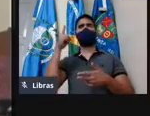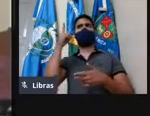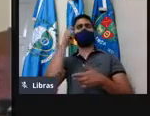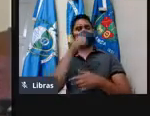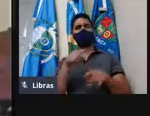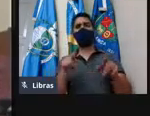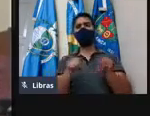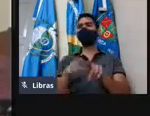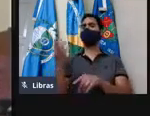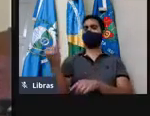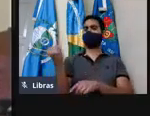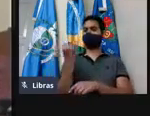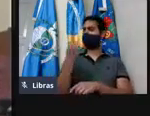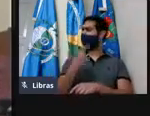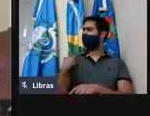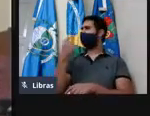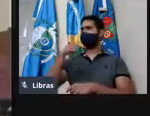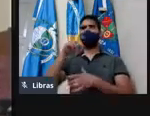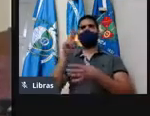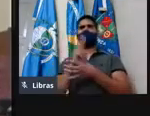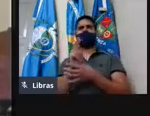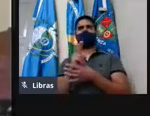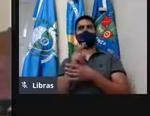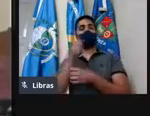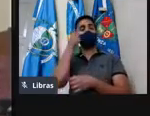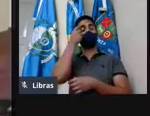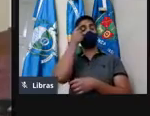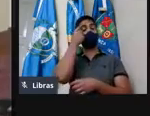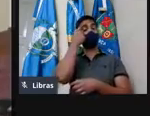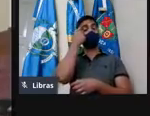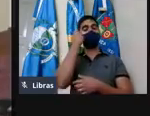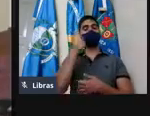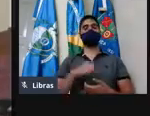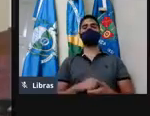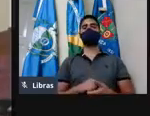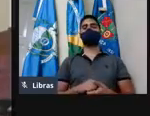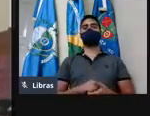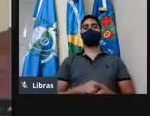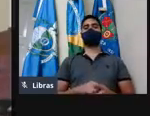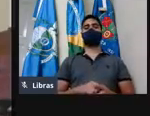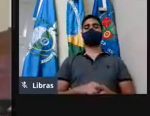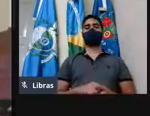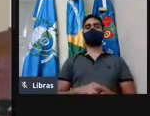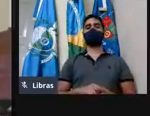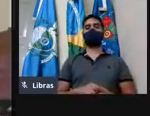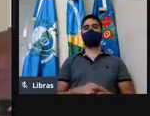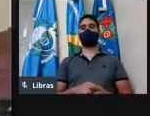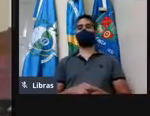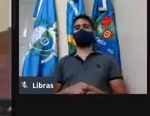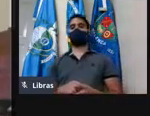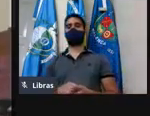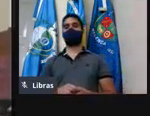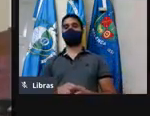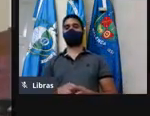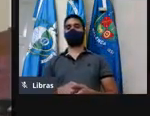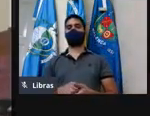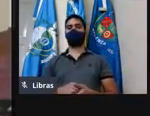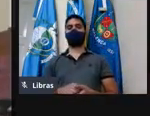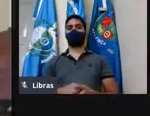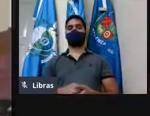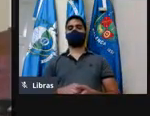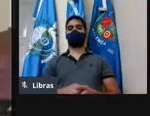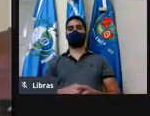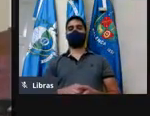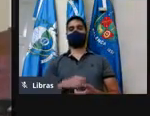importante para nós aqui do município de Valença. Porque a companhia SEDAI,